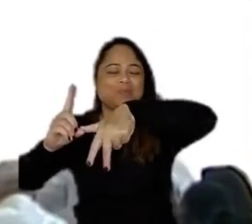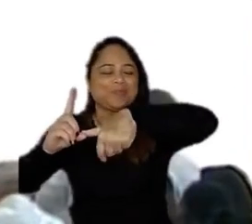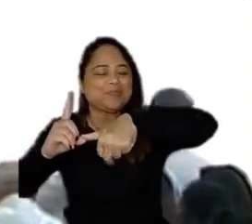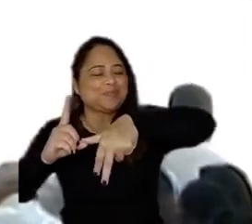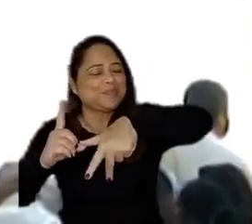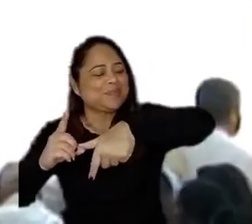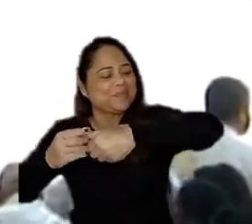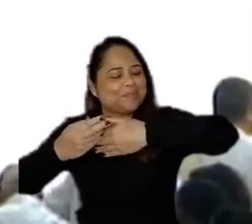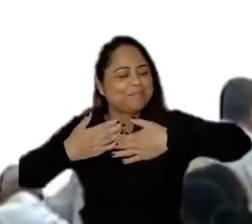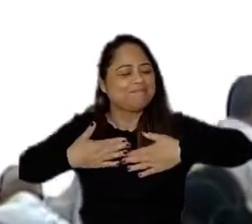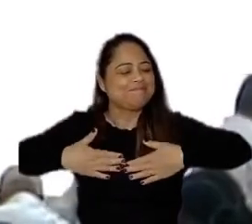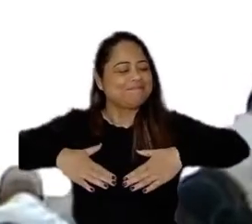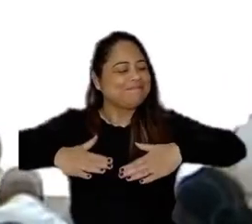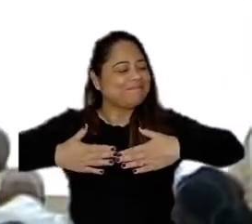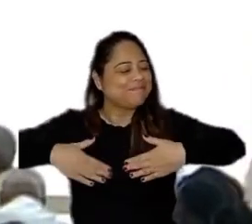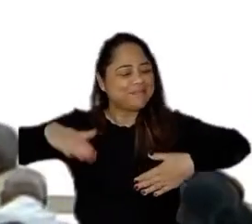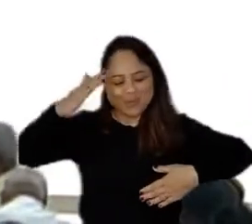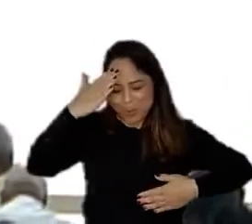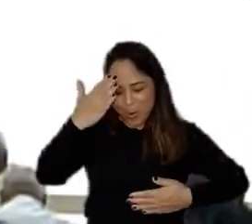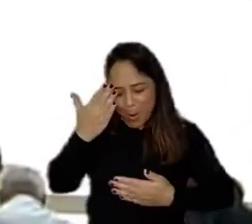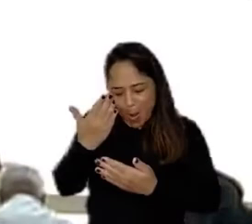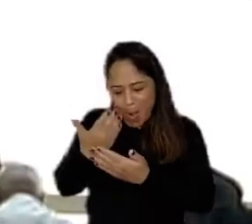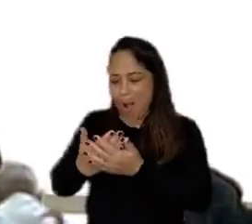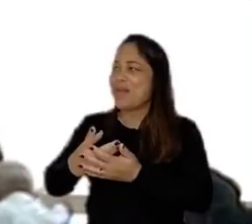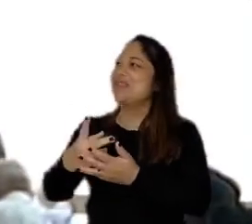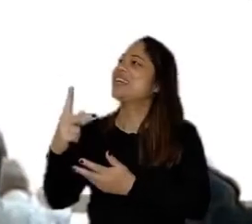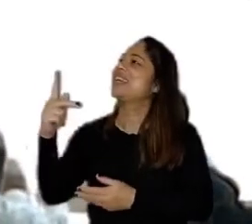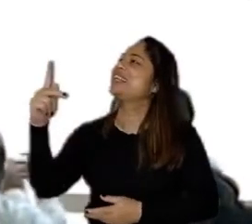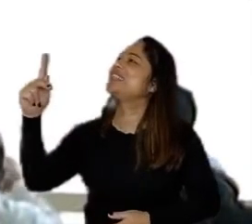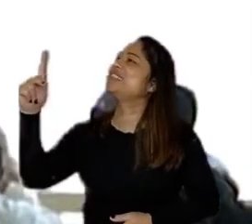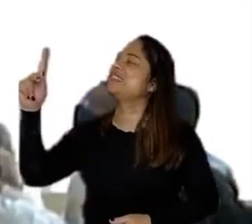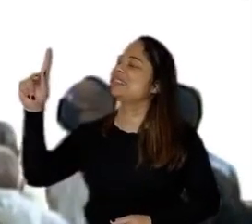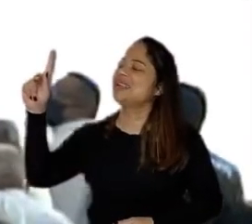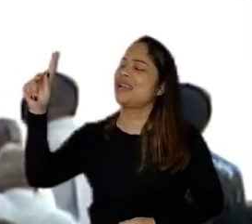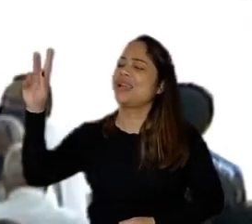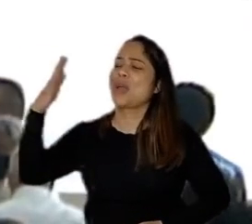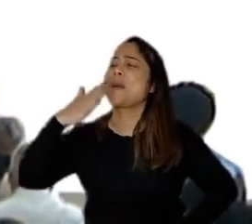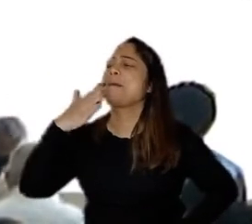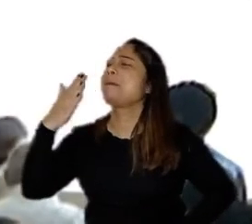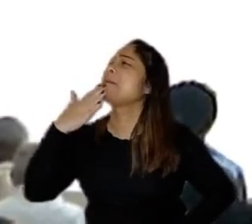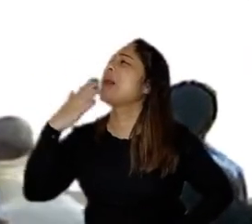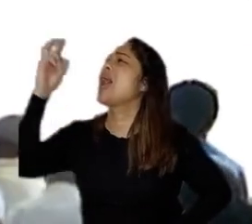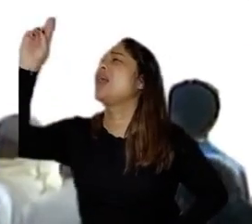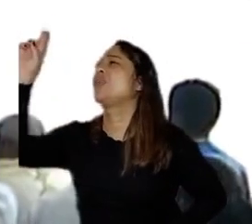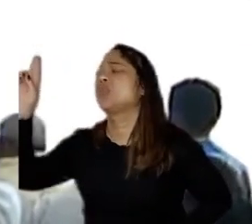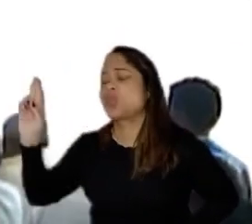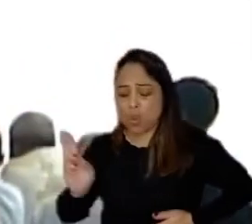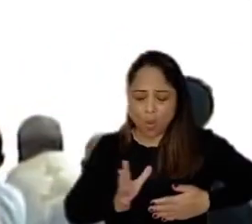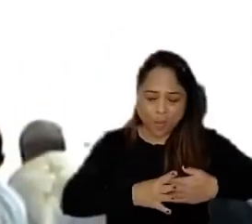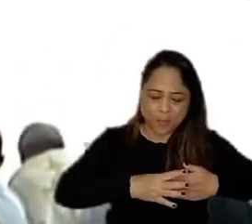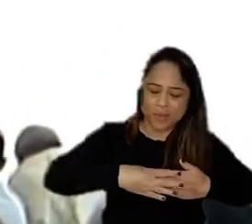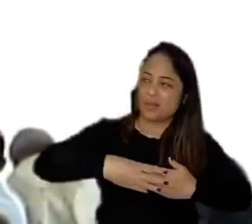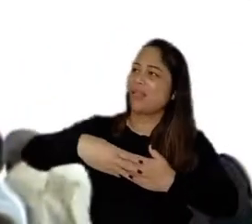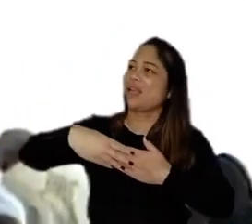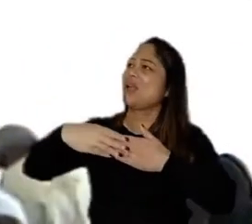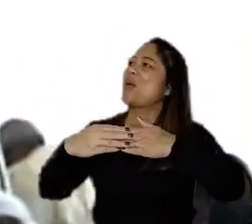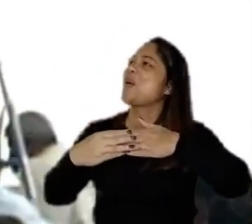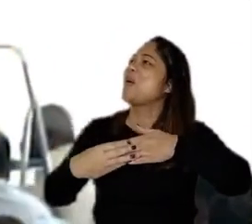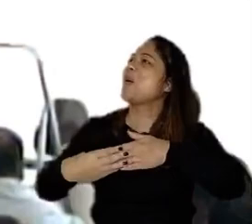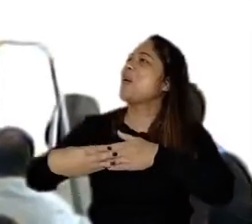Fecho os olhos e confio em ti. Leva-me, Senhor.